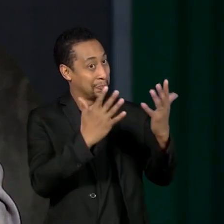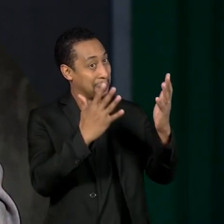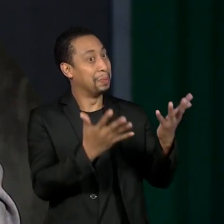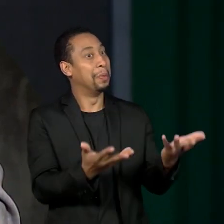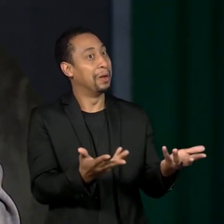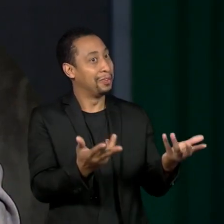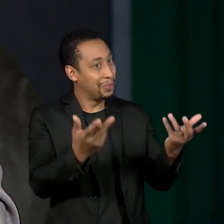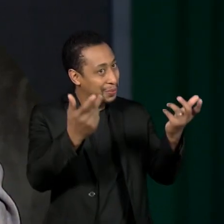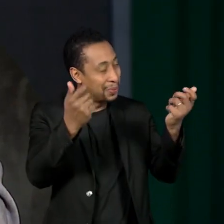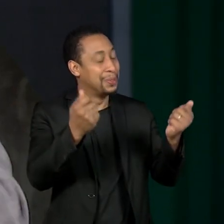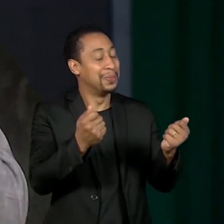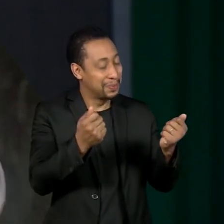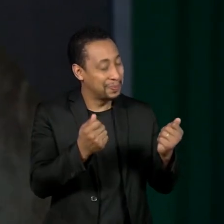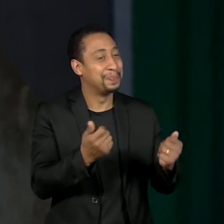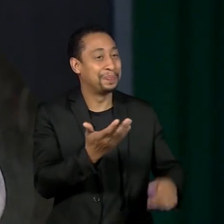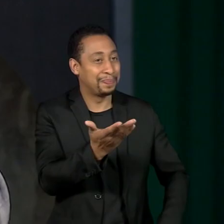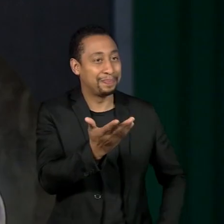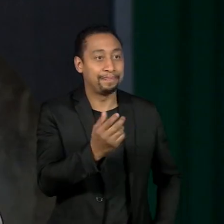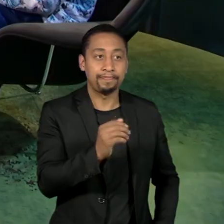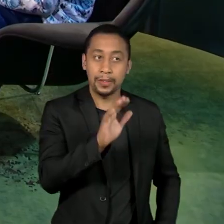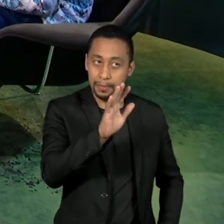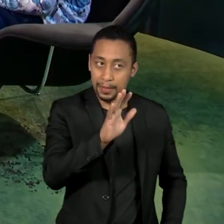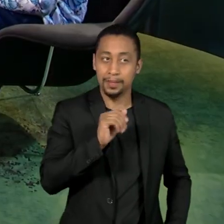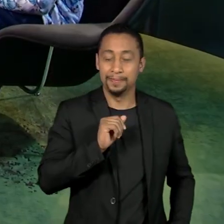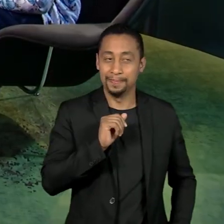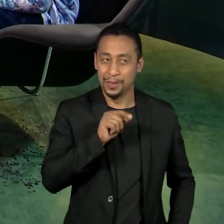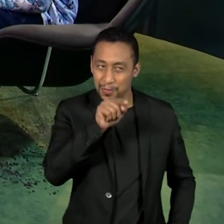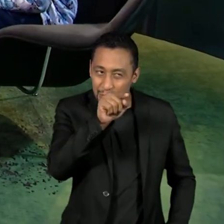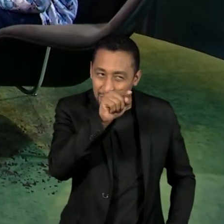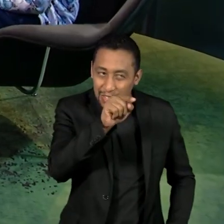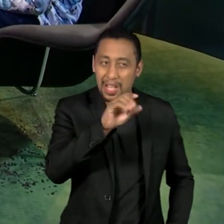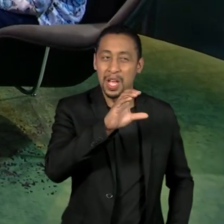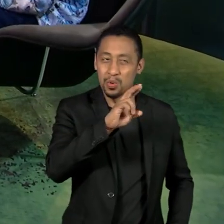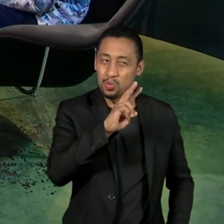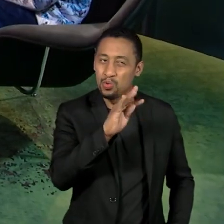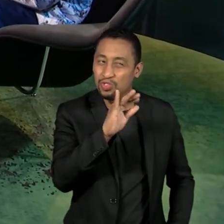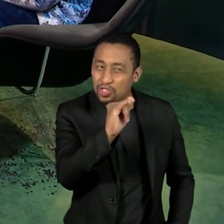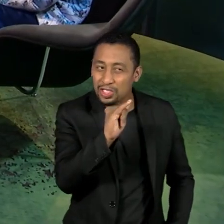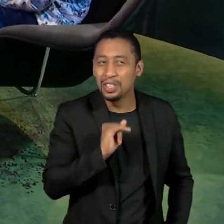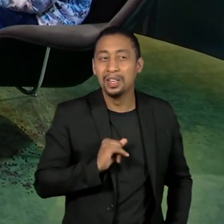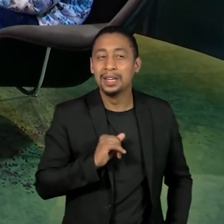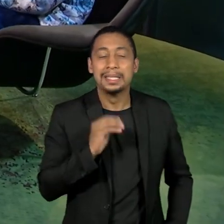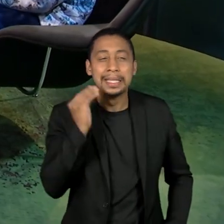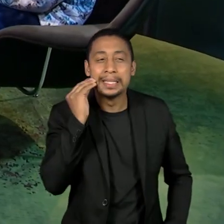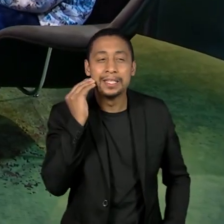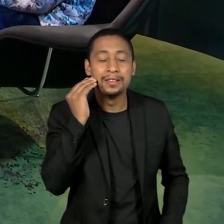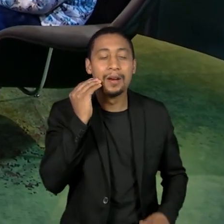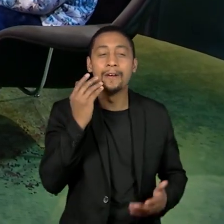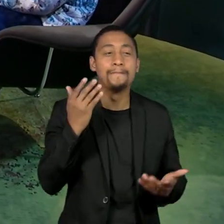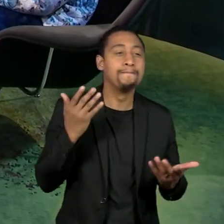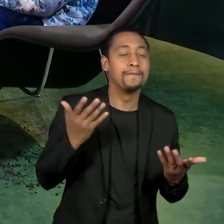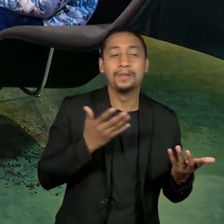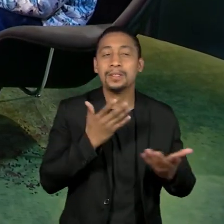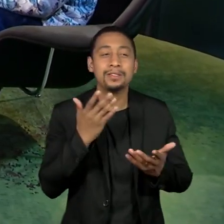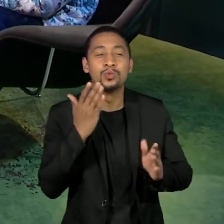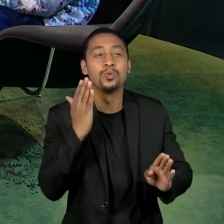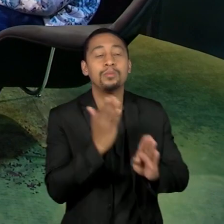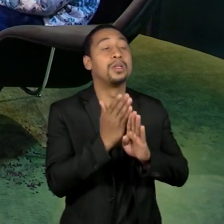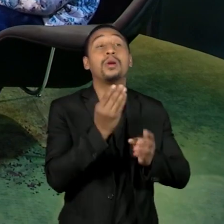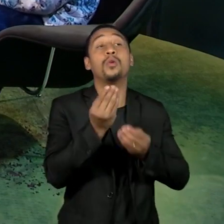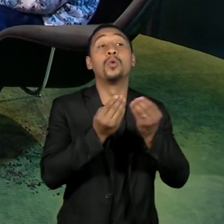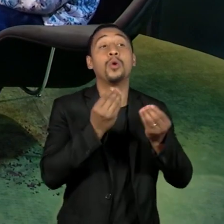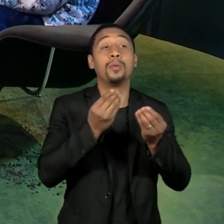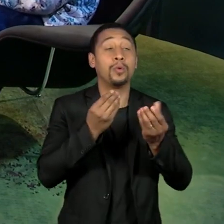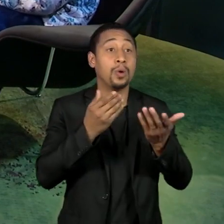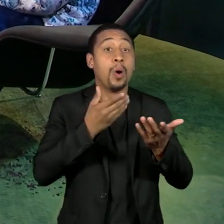maravilhoso, maravilhoso. Agora eu sei, Cuti, que você também está tentando descobrir quem pode acalmar o redemoinho de ser um homem negro